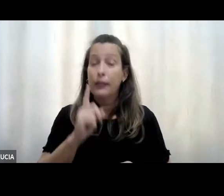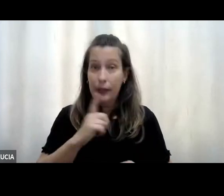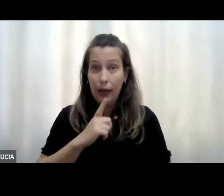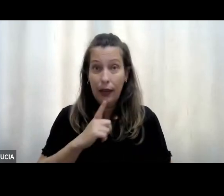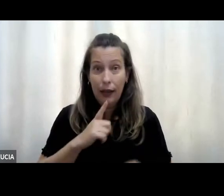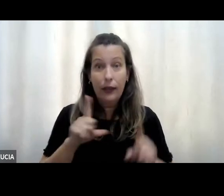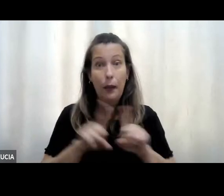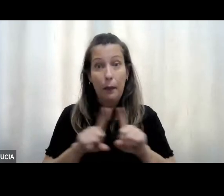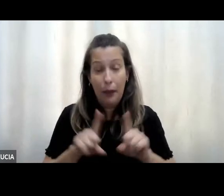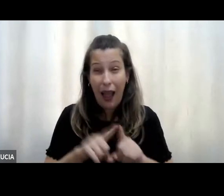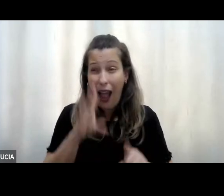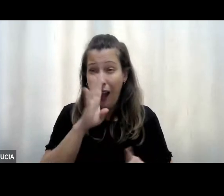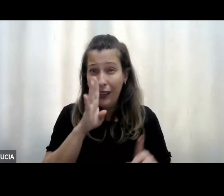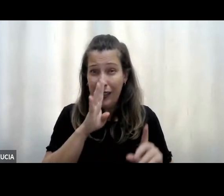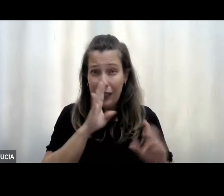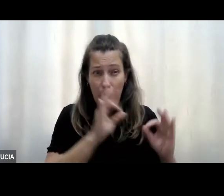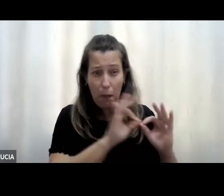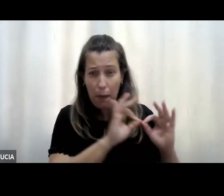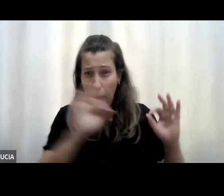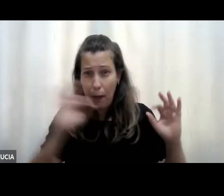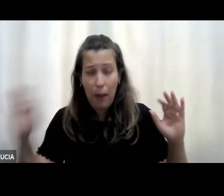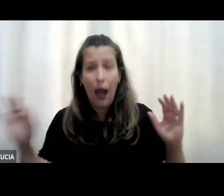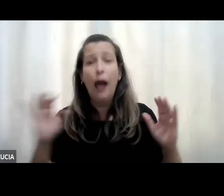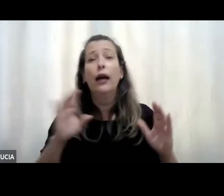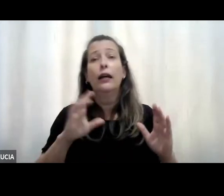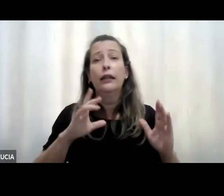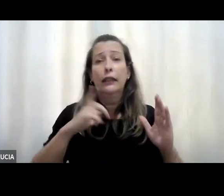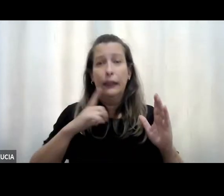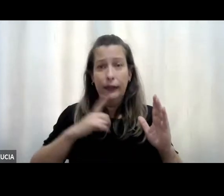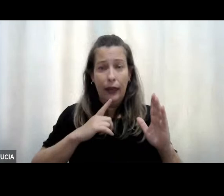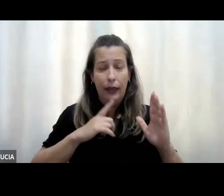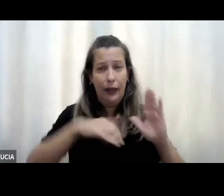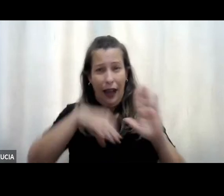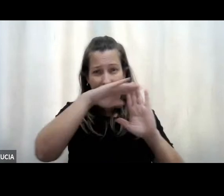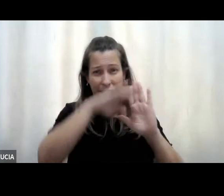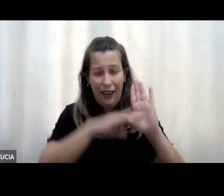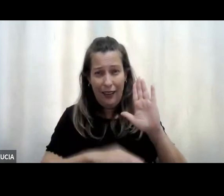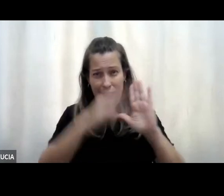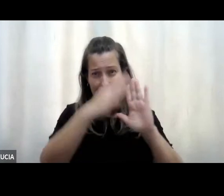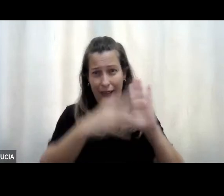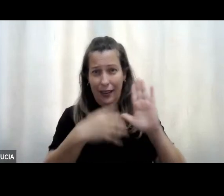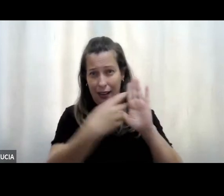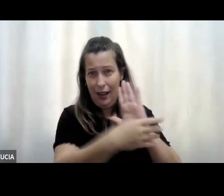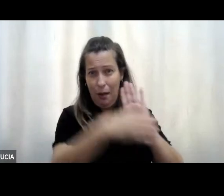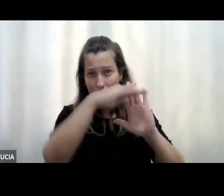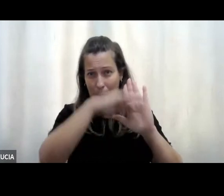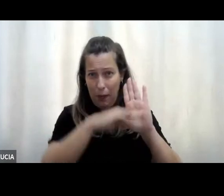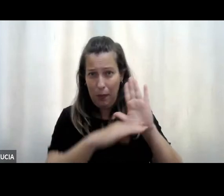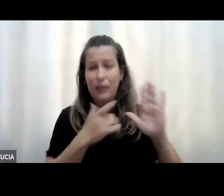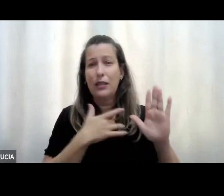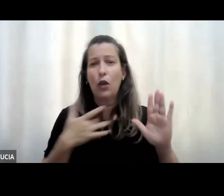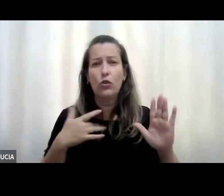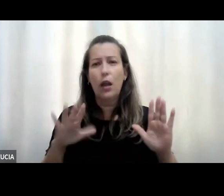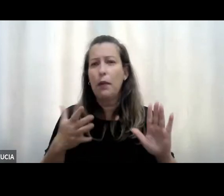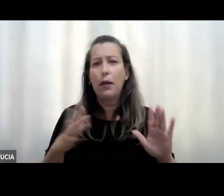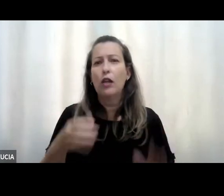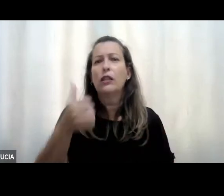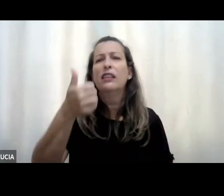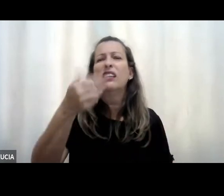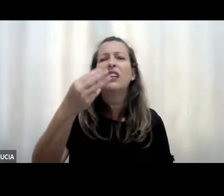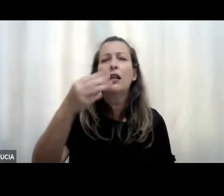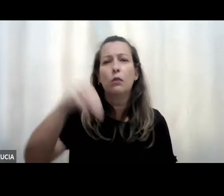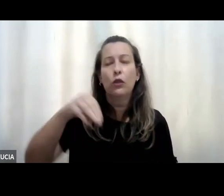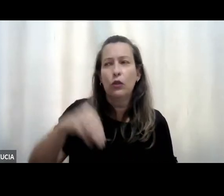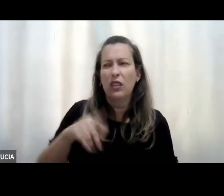permanência do segundo Ibope na grade de programação do Canal Saúde, de quem assiste, é uma média de 13 minutos. Aí você fala,